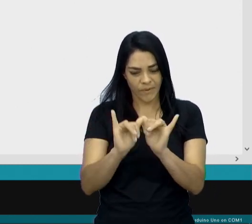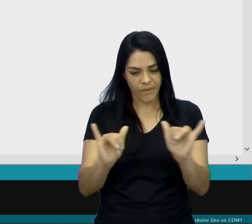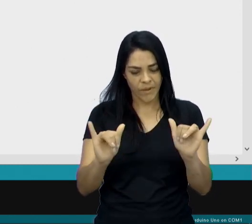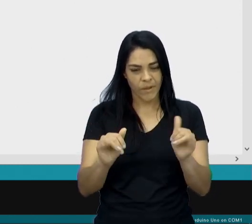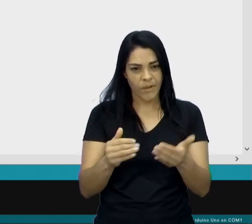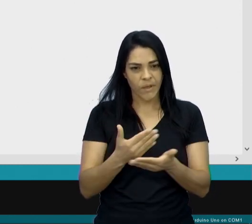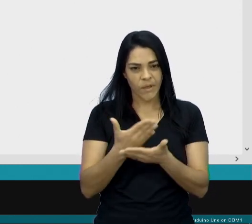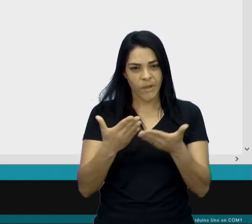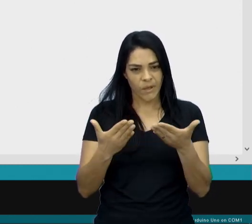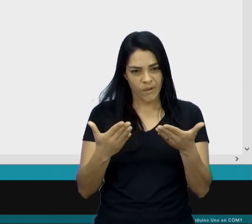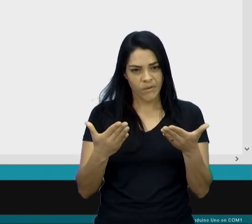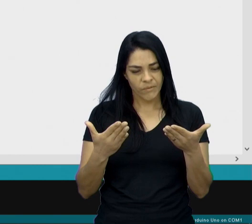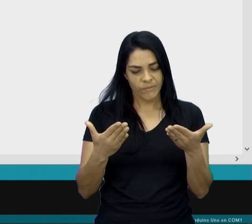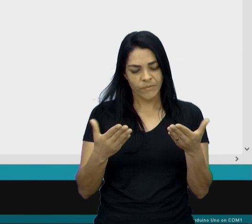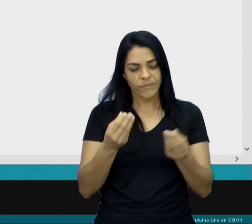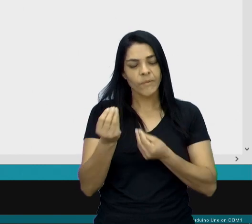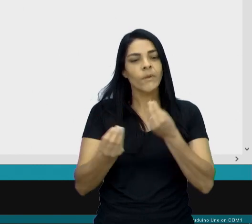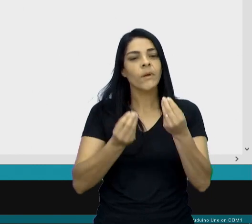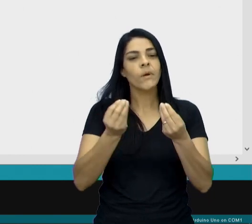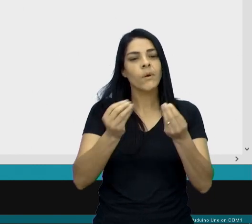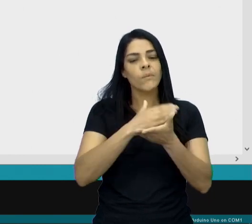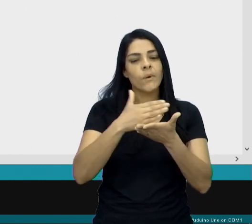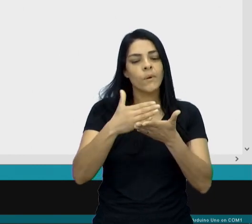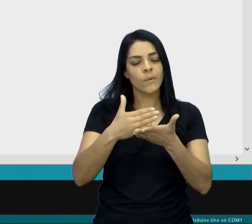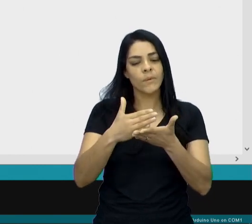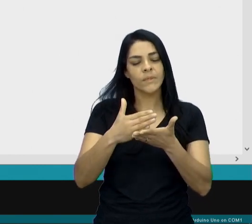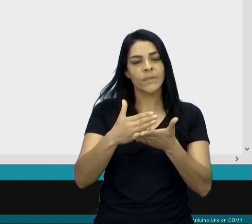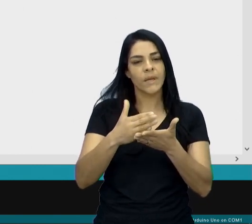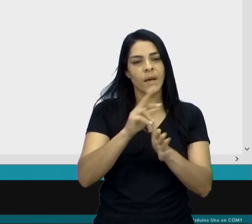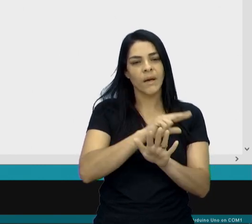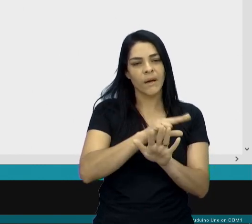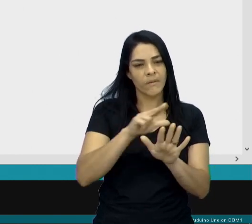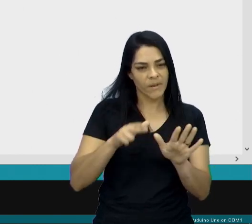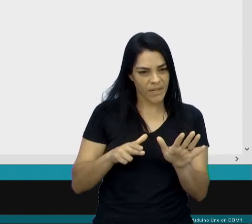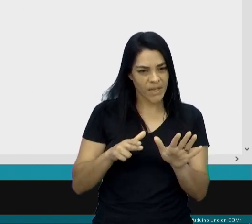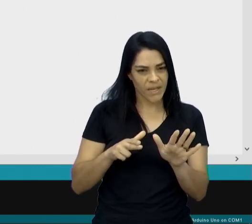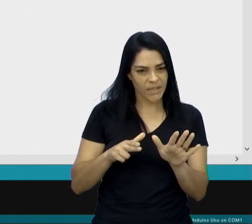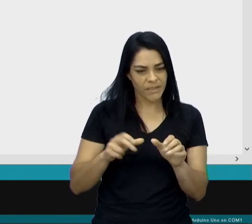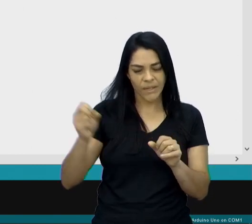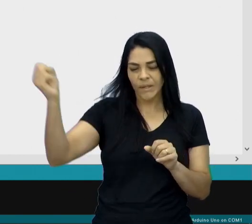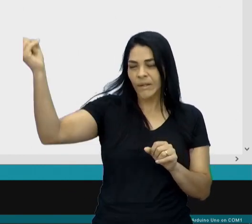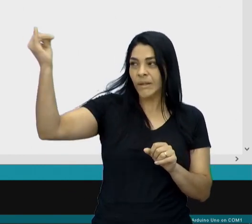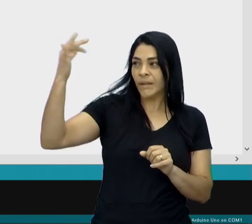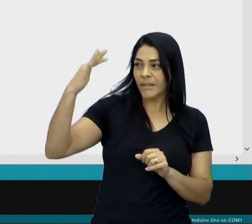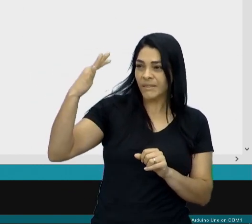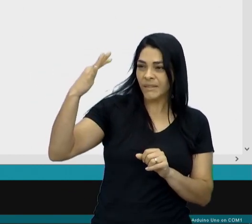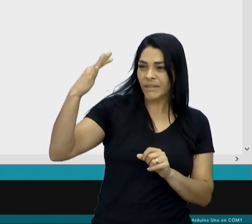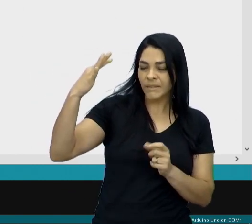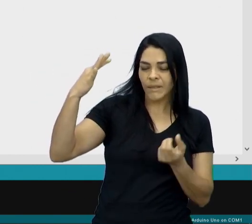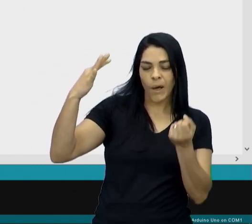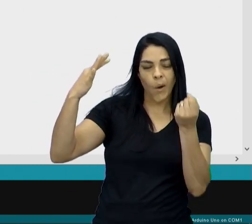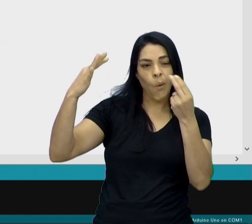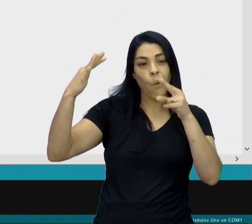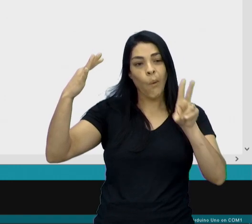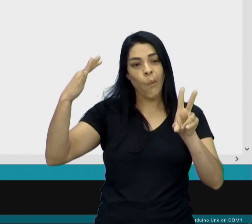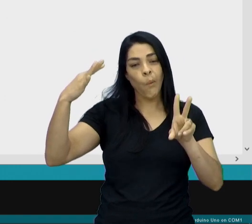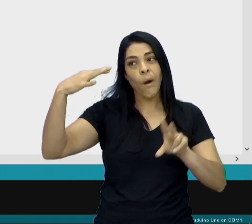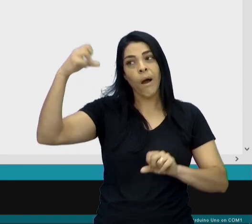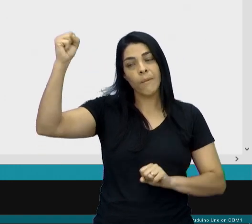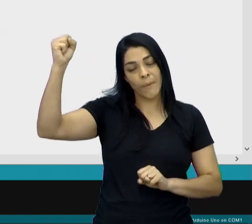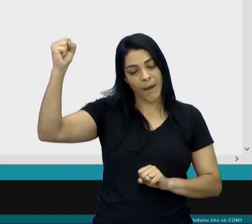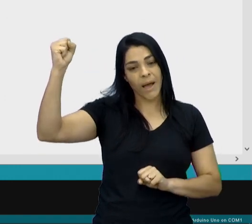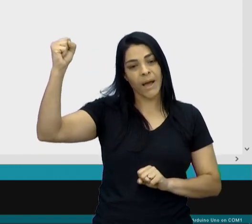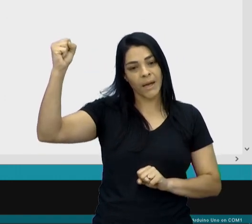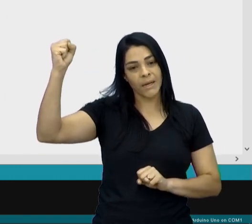vai começar a sua variável, onde se ela vai começar acesa ou apagado, se ela vai variar